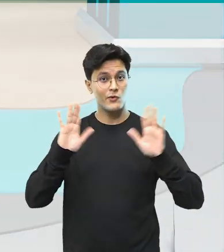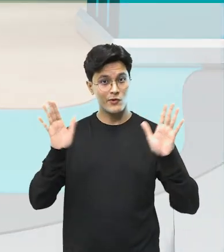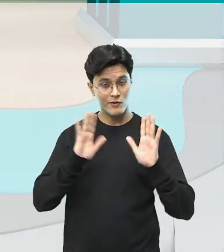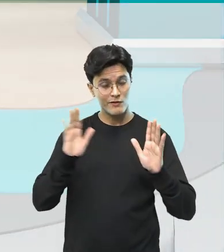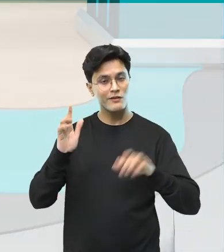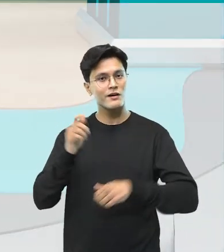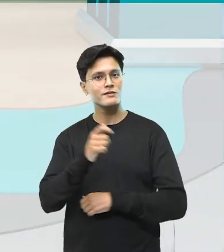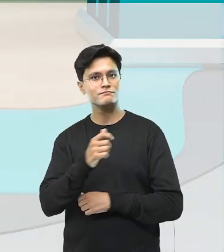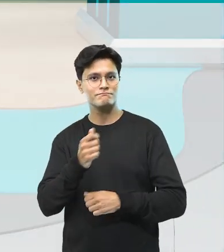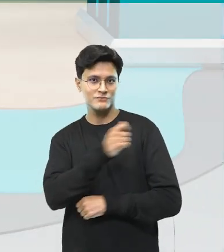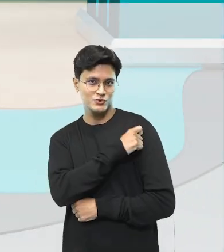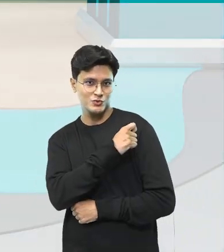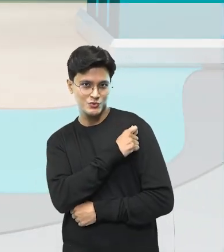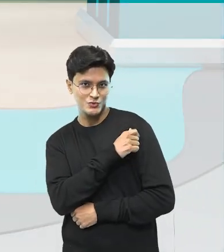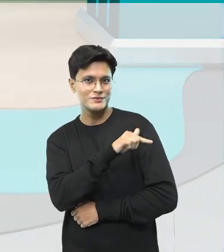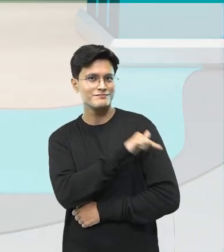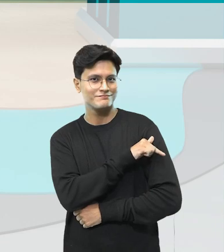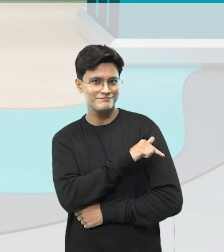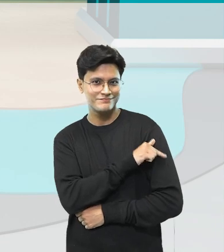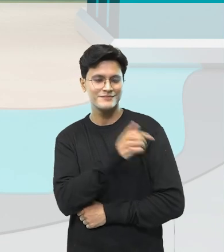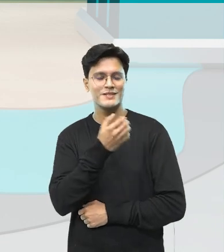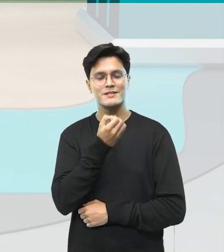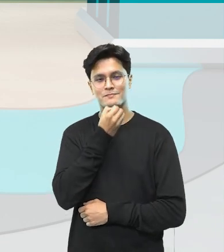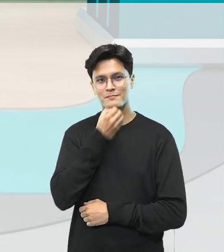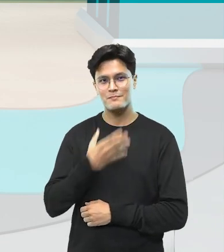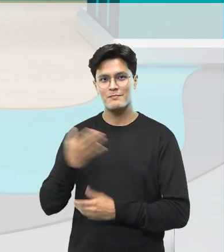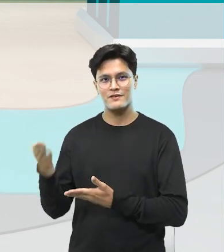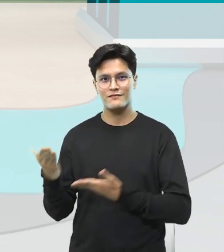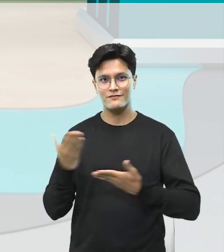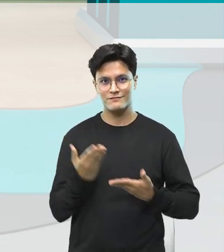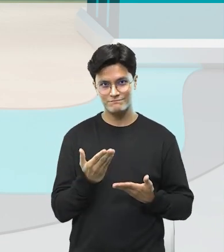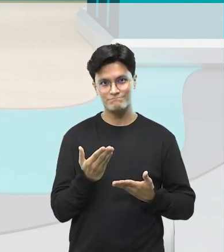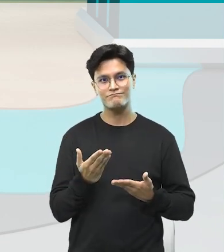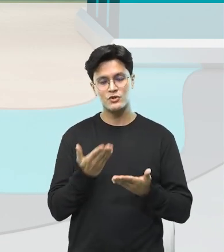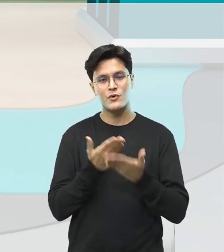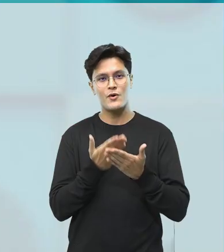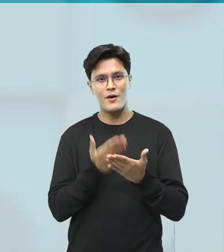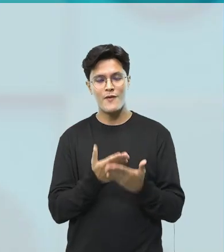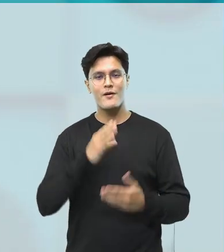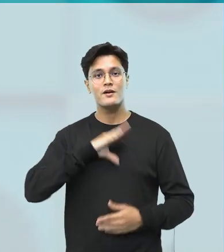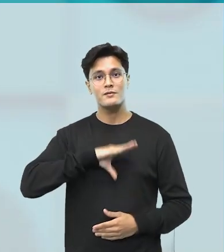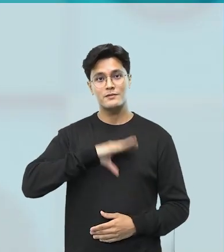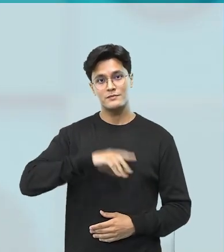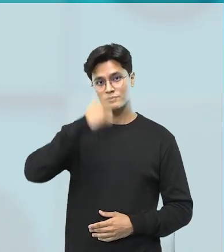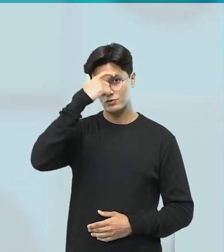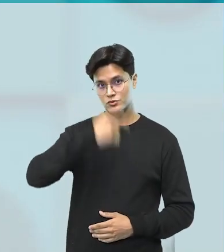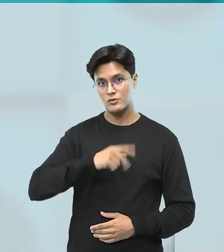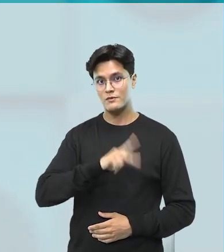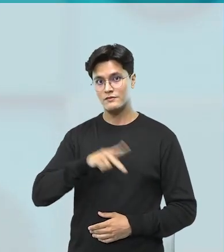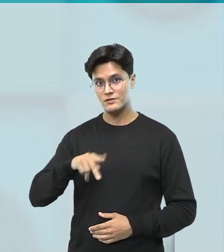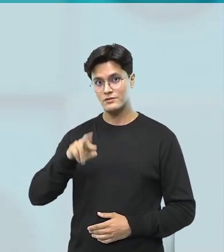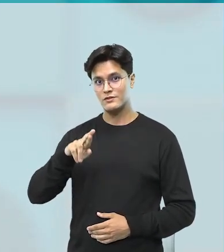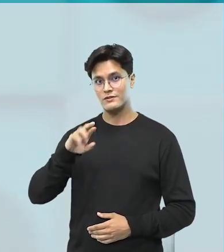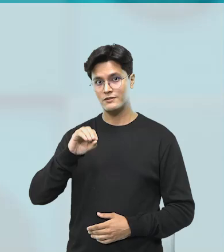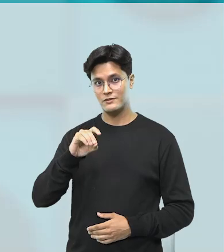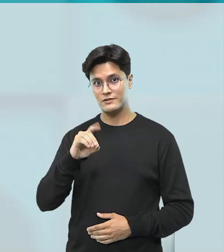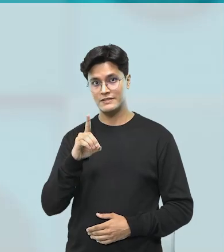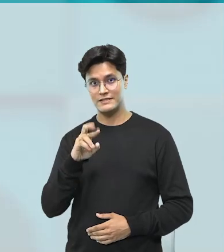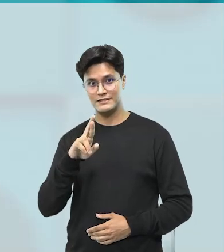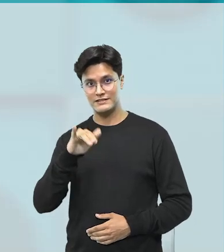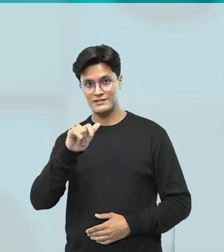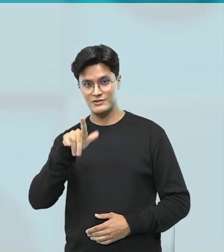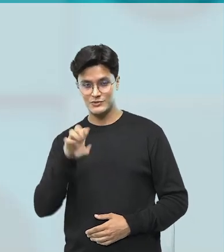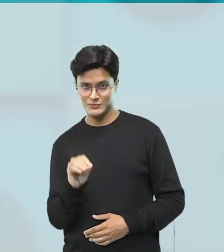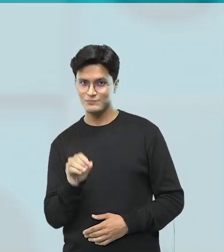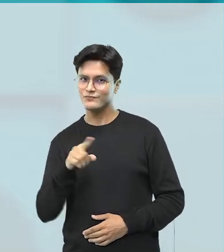Olá, alunos do 7º ano, sejam bem-vindos a mais uma aula de língua portuguesa. Eu sou o professor Rodrigo Ribeiro, como vocês